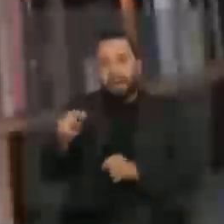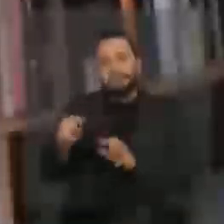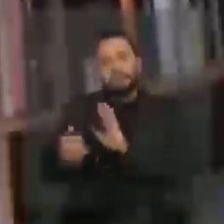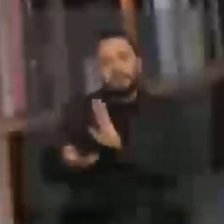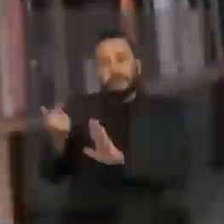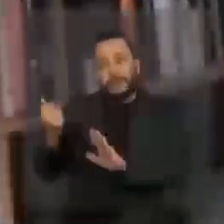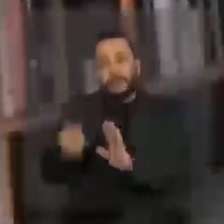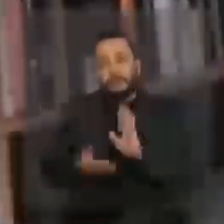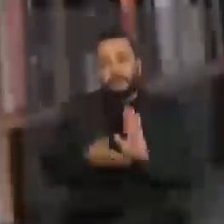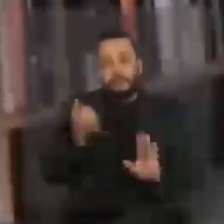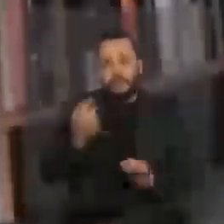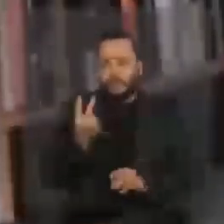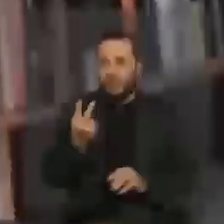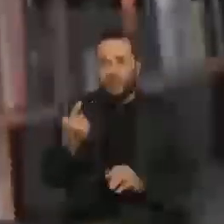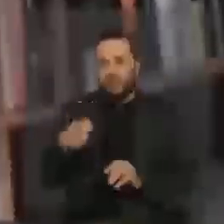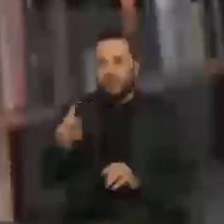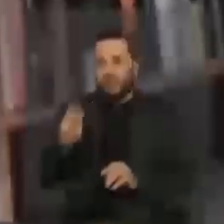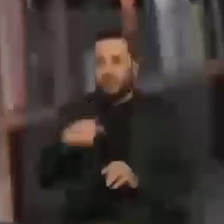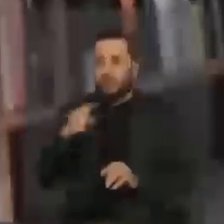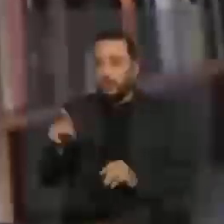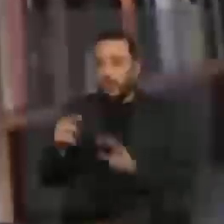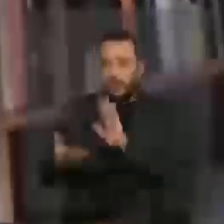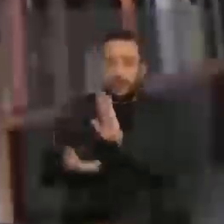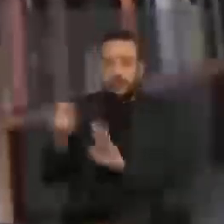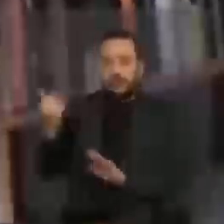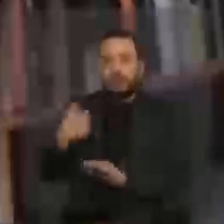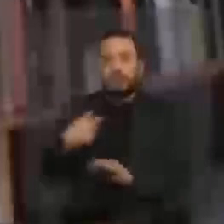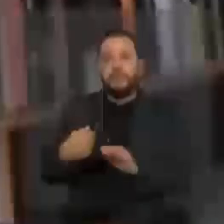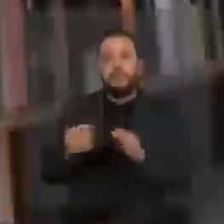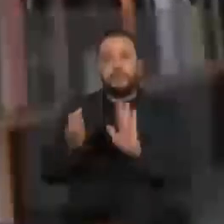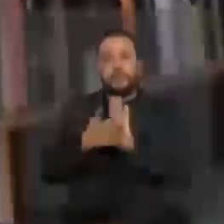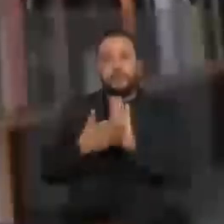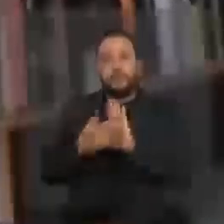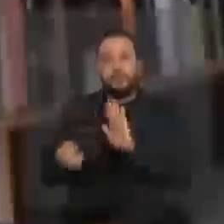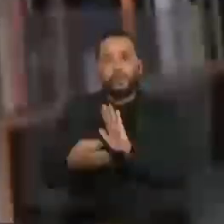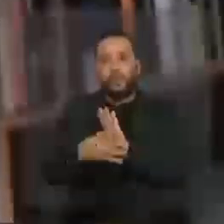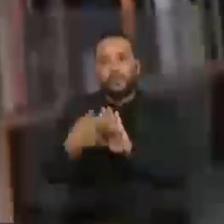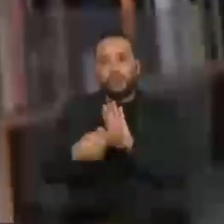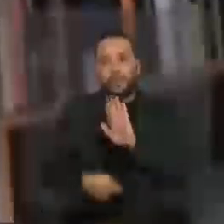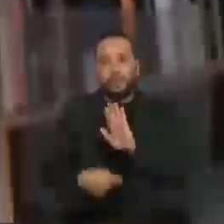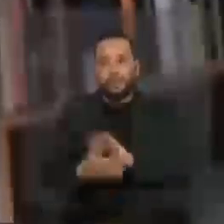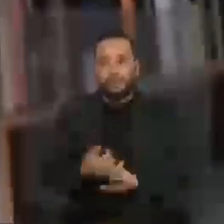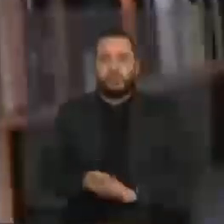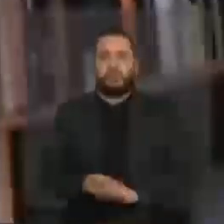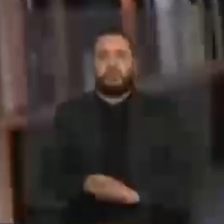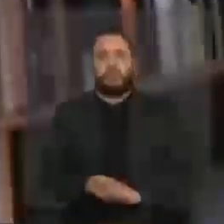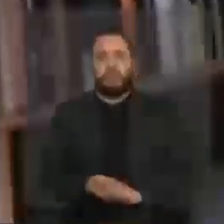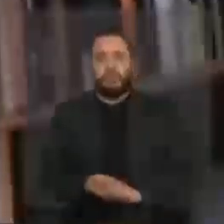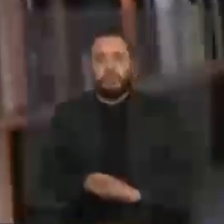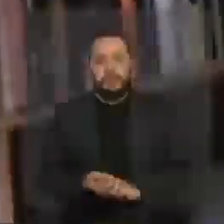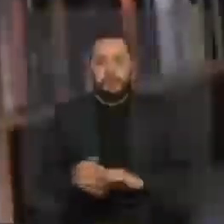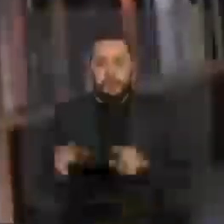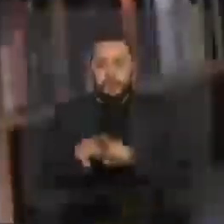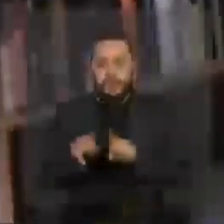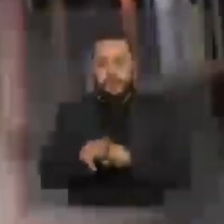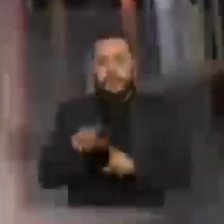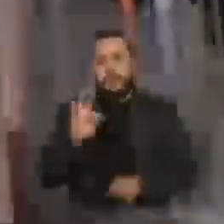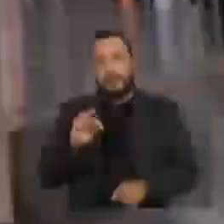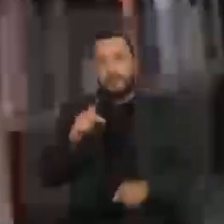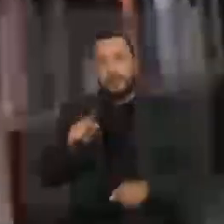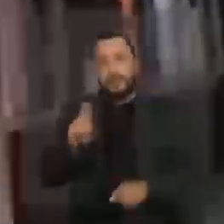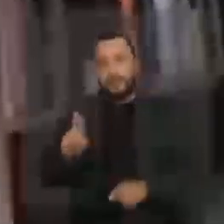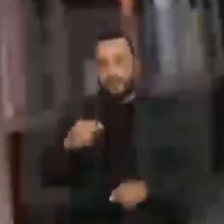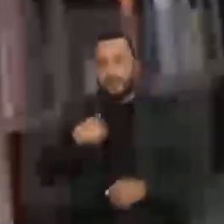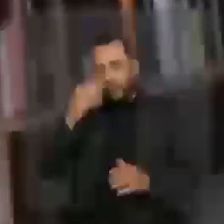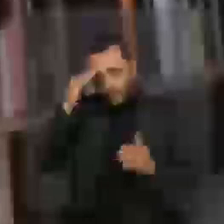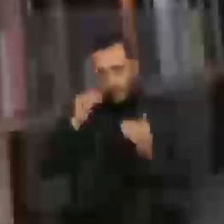está propondo uma nova redação. Em relação às TPUs, bom, concordo com